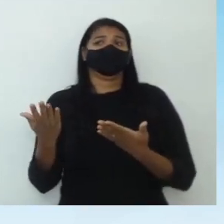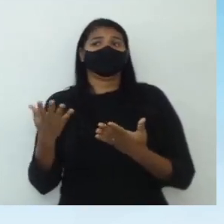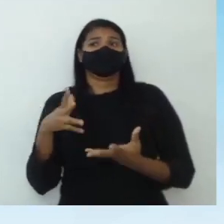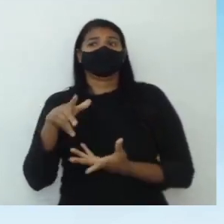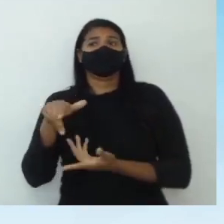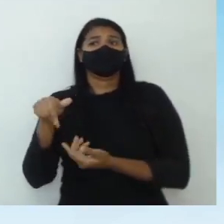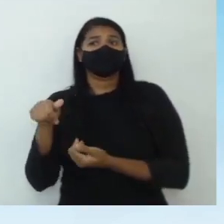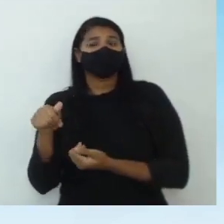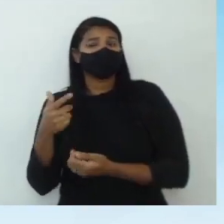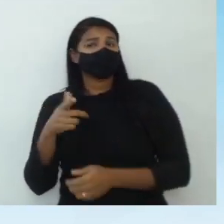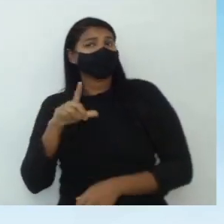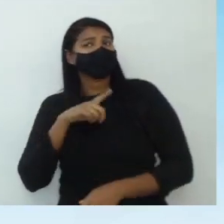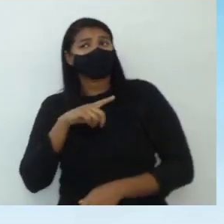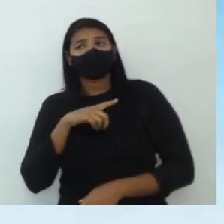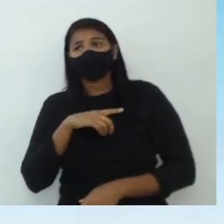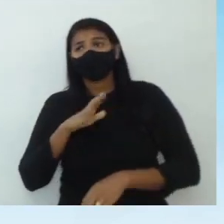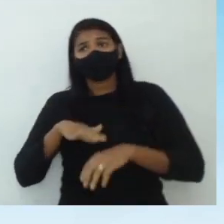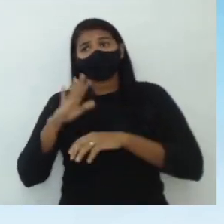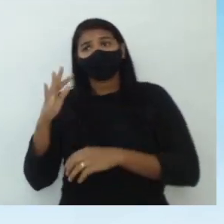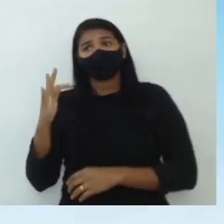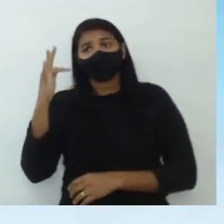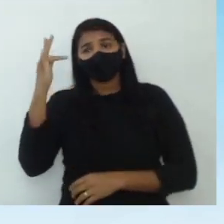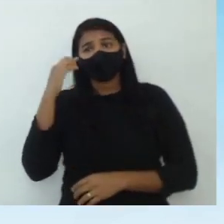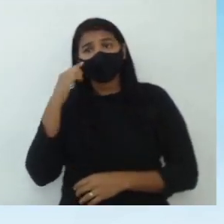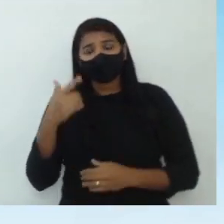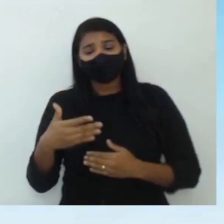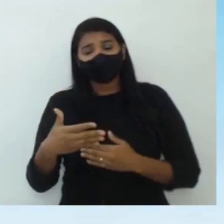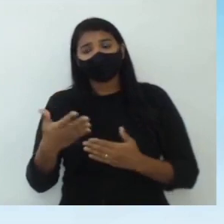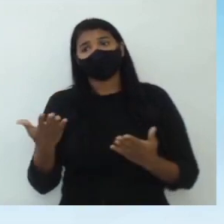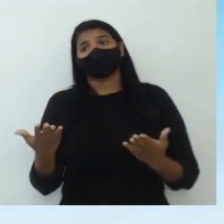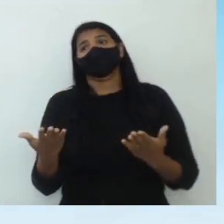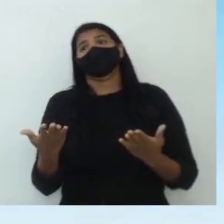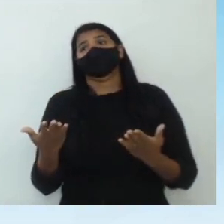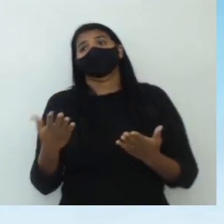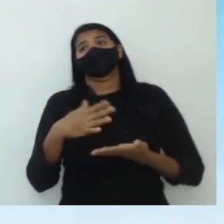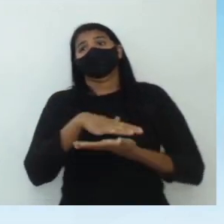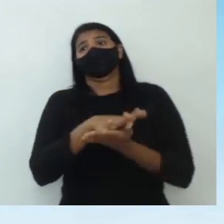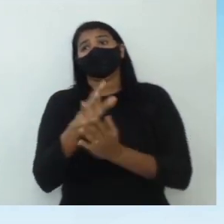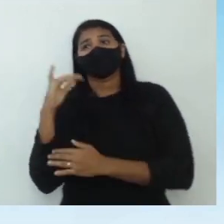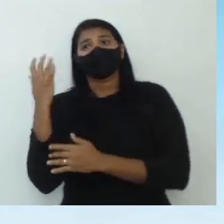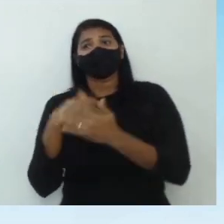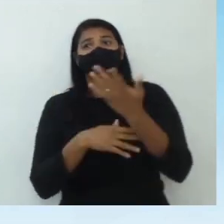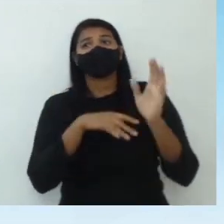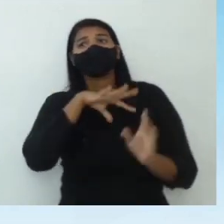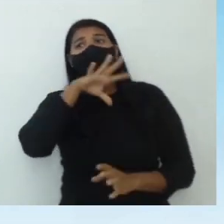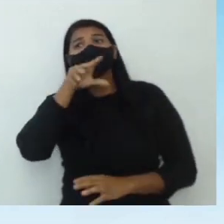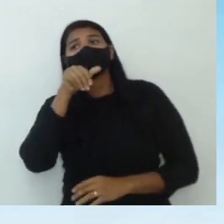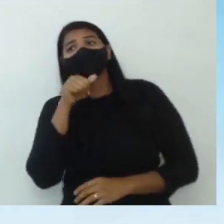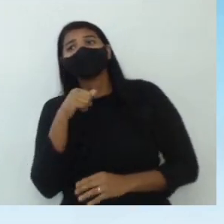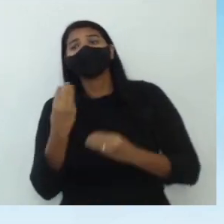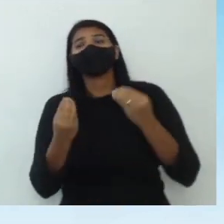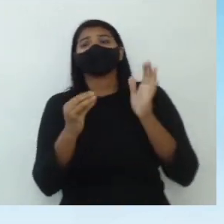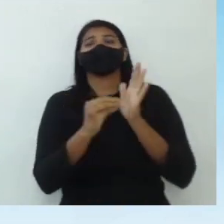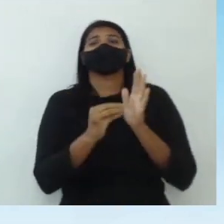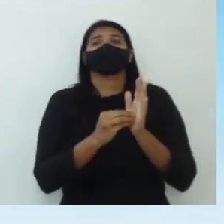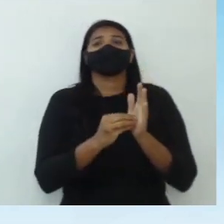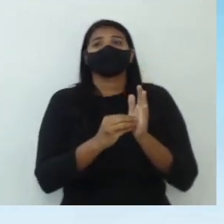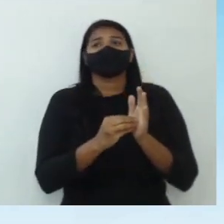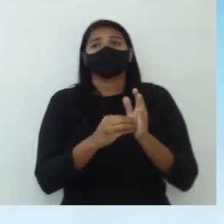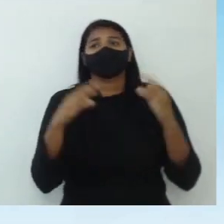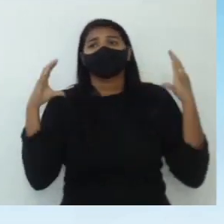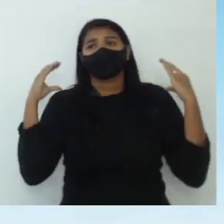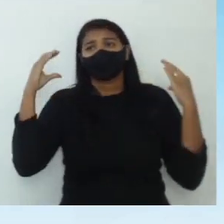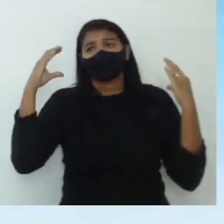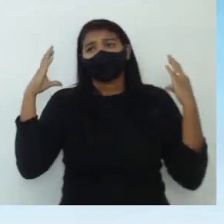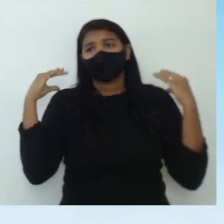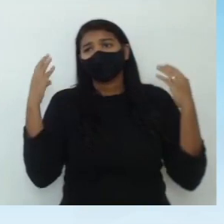onde não teremos, né? E a gente vê ainda gente ignorante dizer que qual é a falta que um mico-leão-dourado faz,